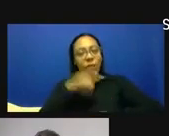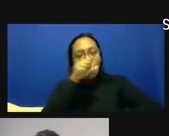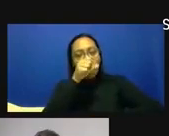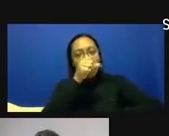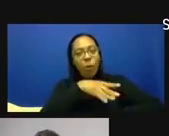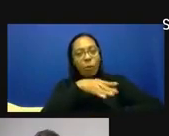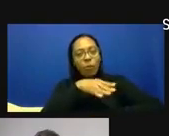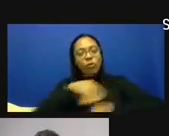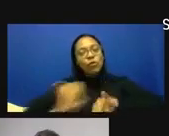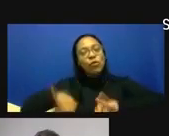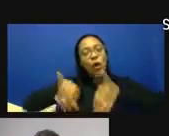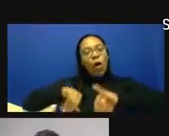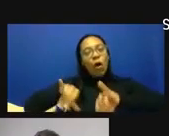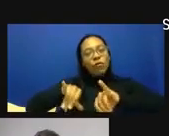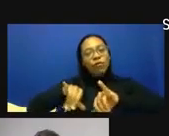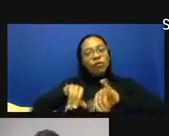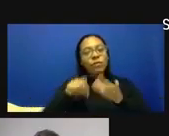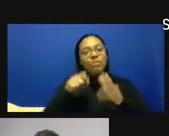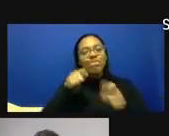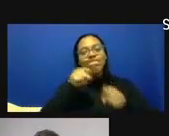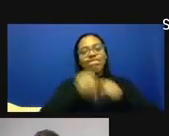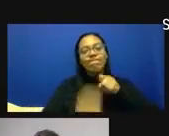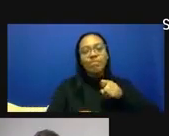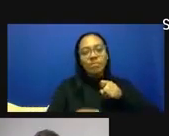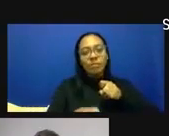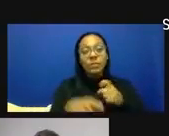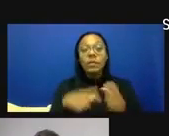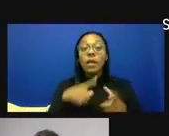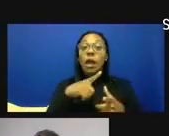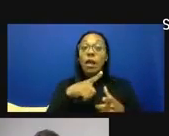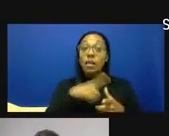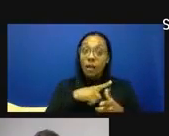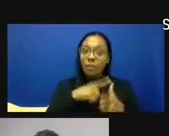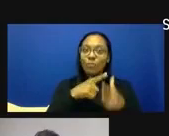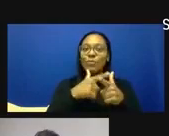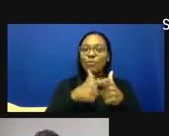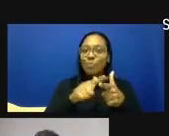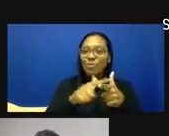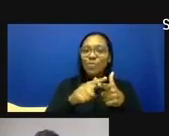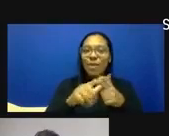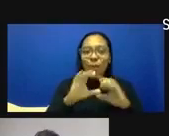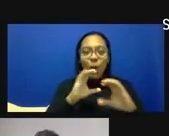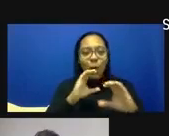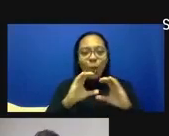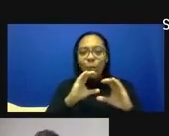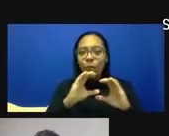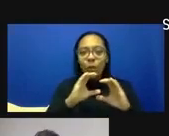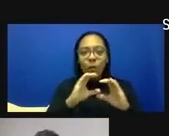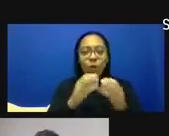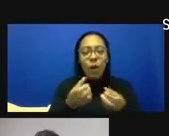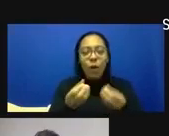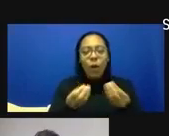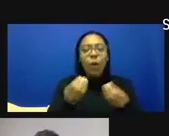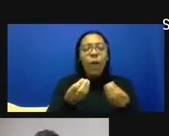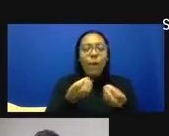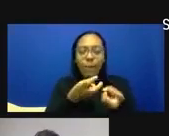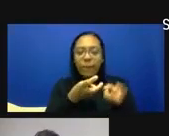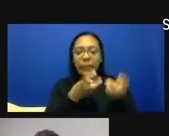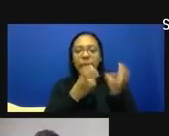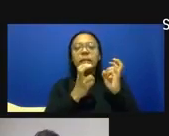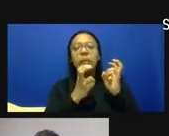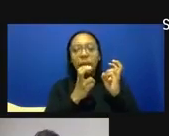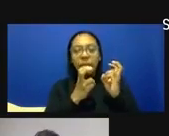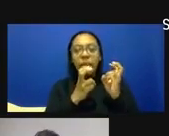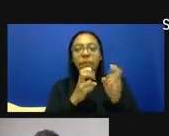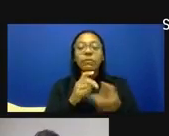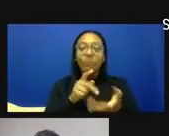tem um problema de comunicação, né? como que se percebe, realmente é uma percepção de